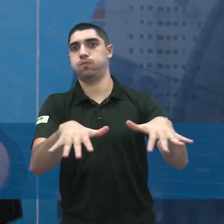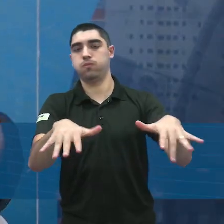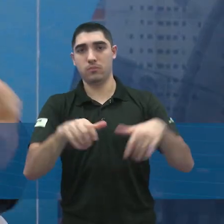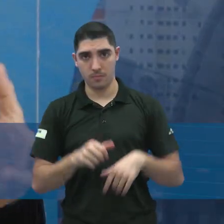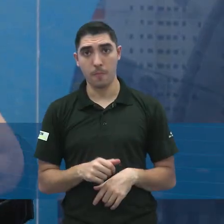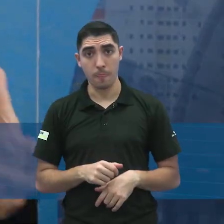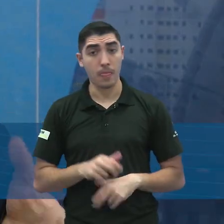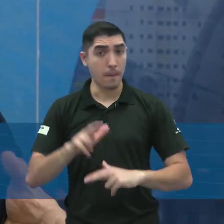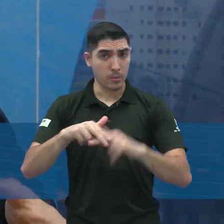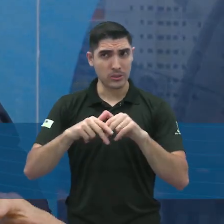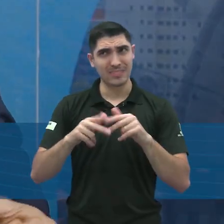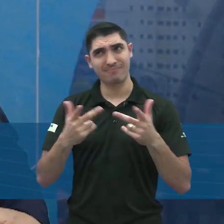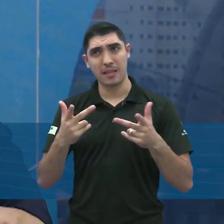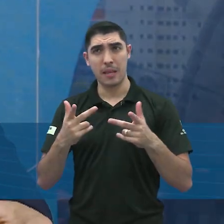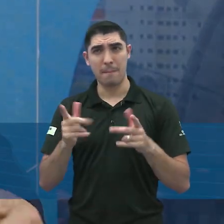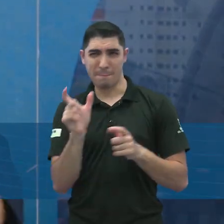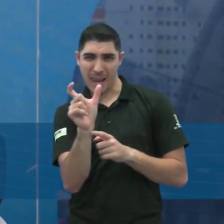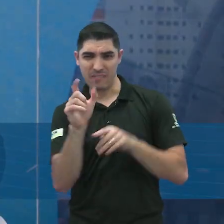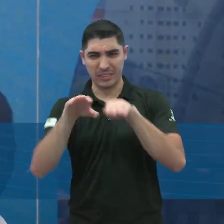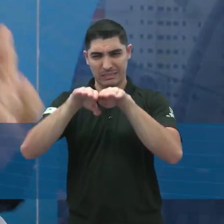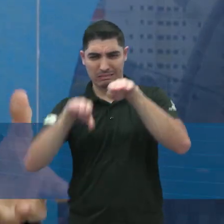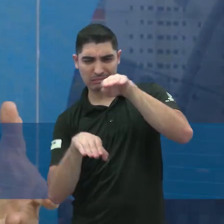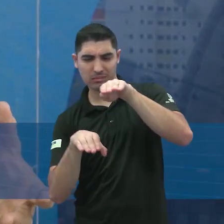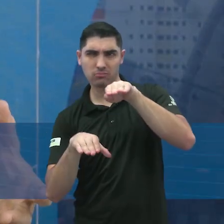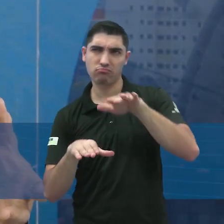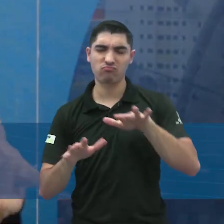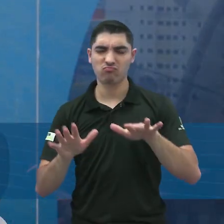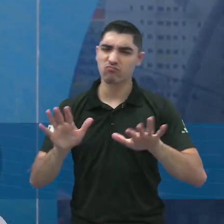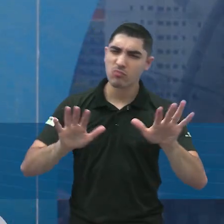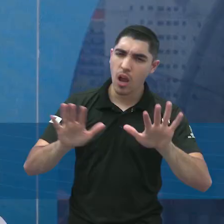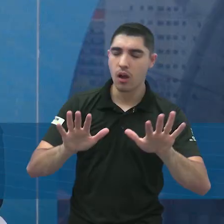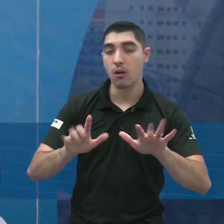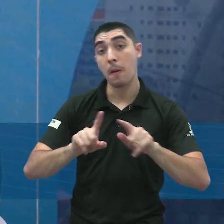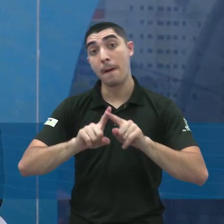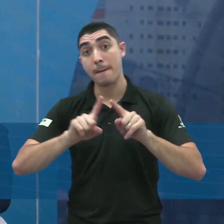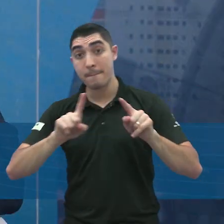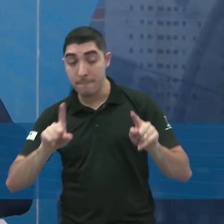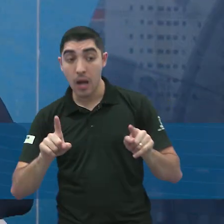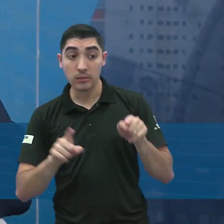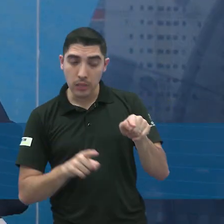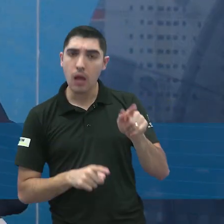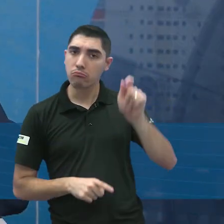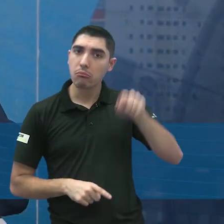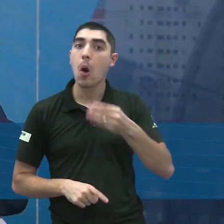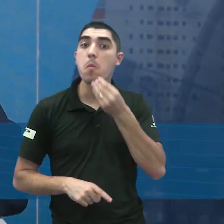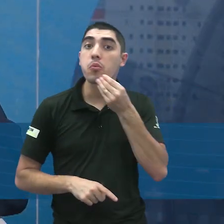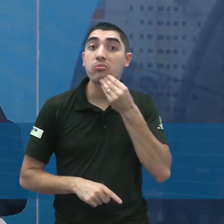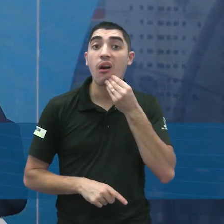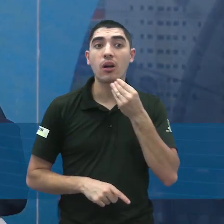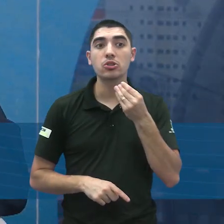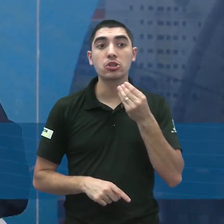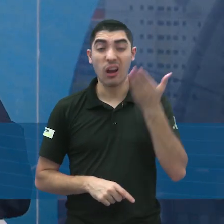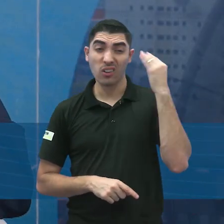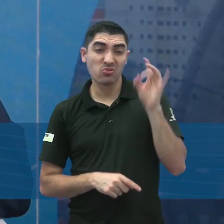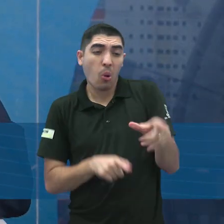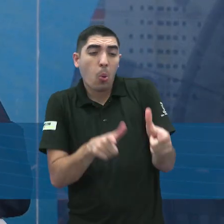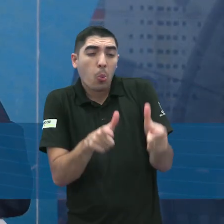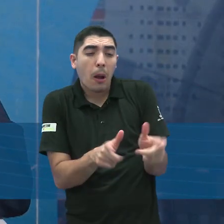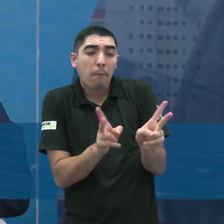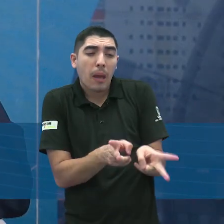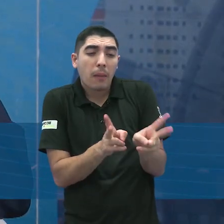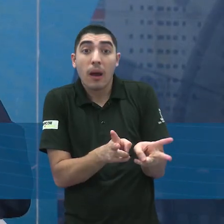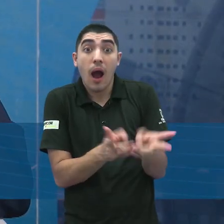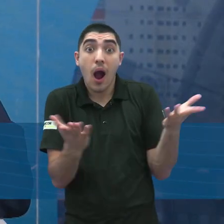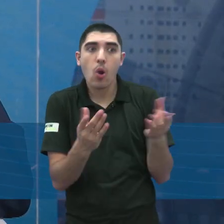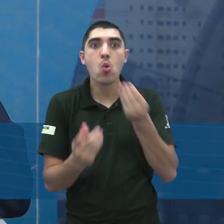né, falar em diminuir a desigualdade é uma coisa muito mais complicada, né, mas ele vai conseguir hoje ter acesso, né, a mercados que ele não tinha antes,